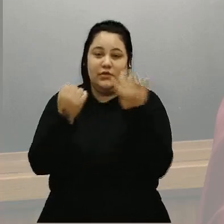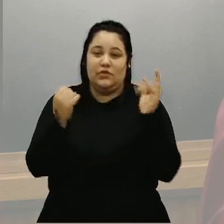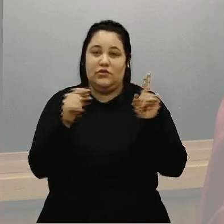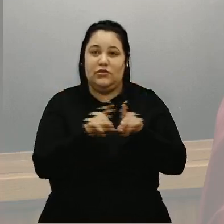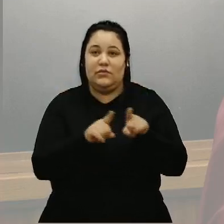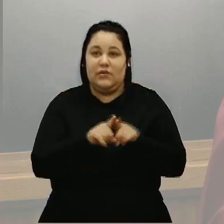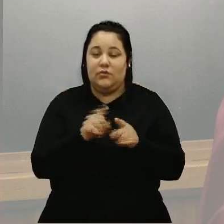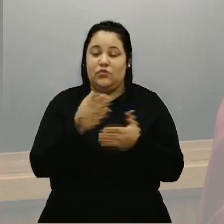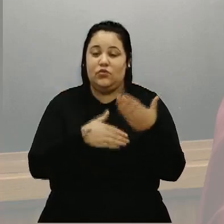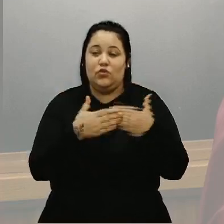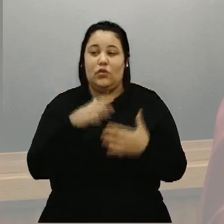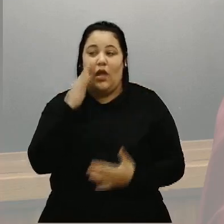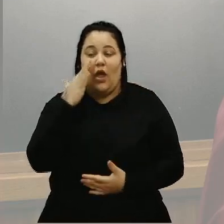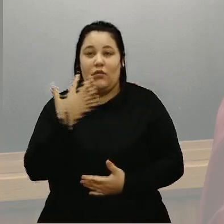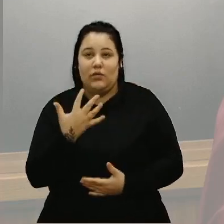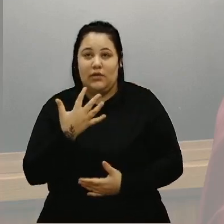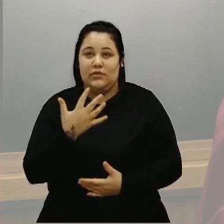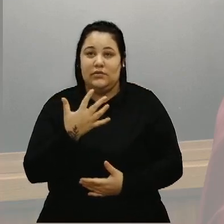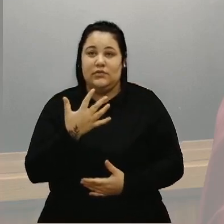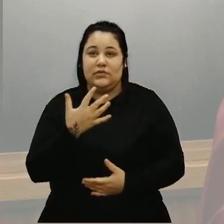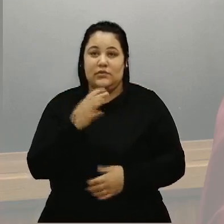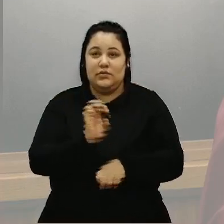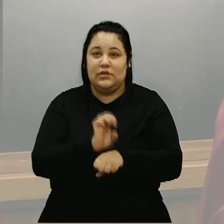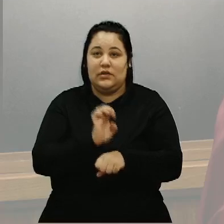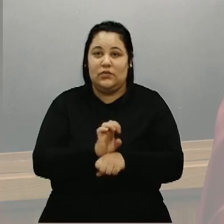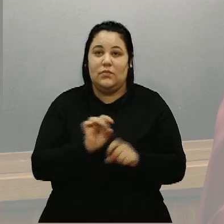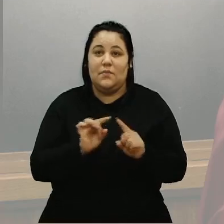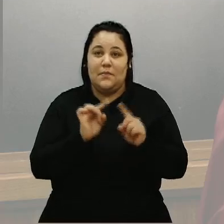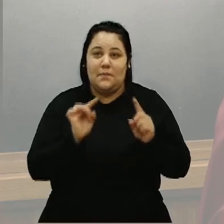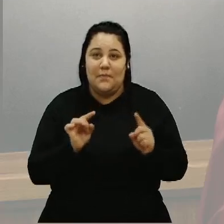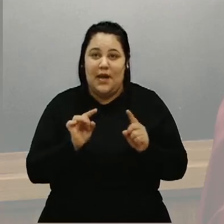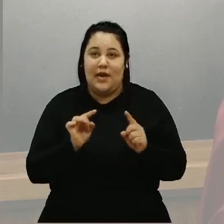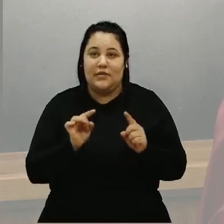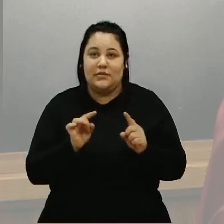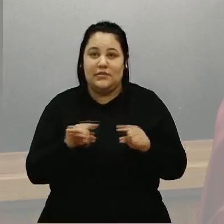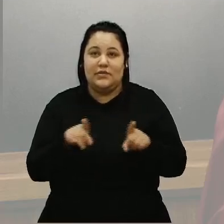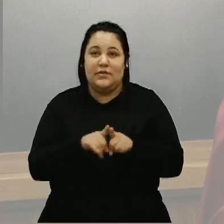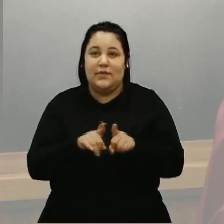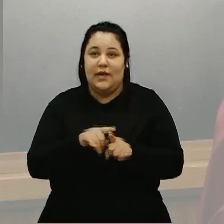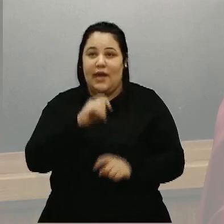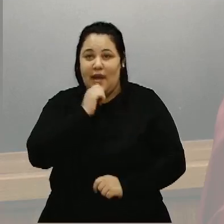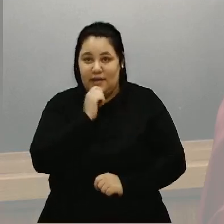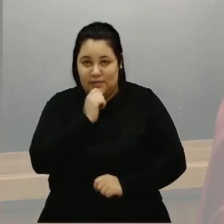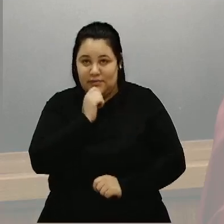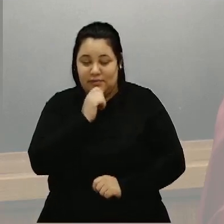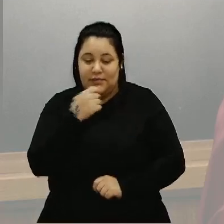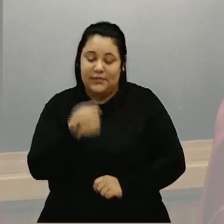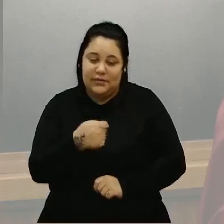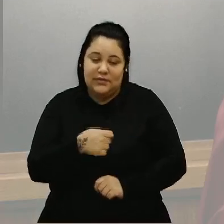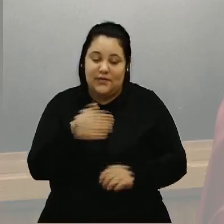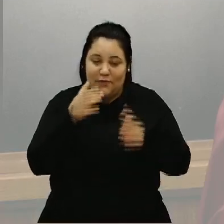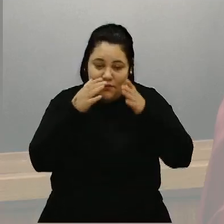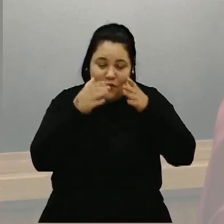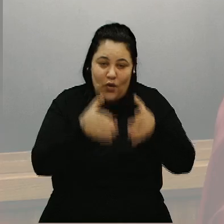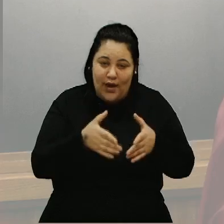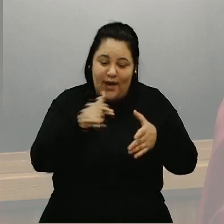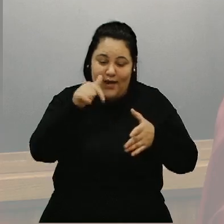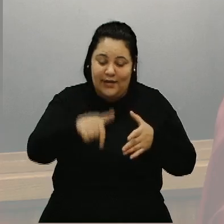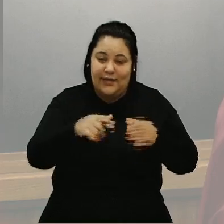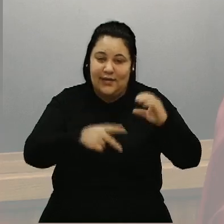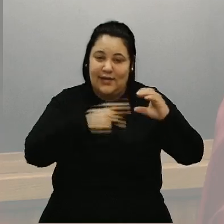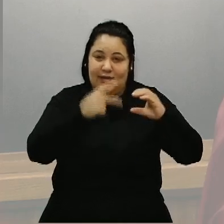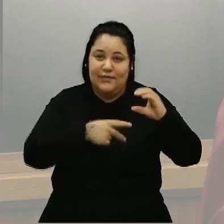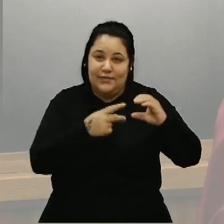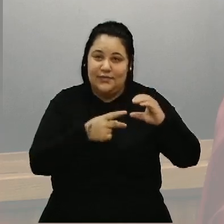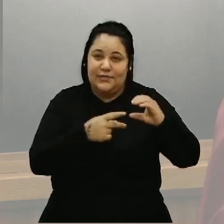situação que aconteceu no nosso estado, mas isso ainda eu acho que tem que ser um horizonte desta casa, se não